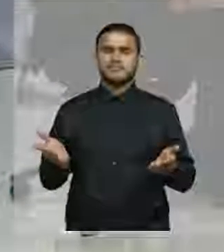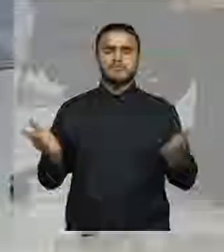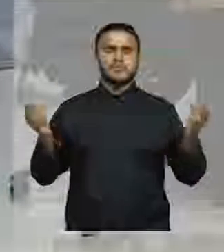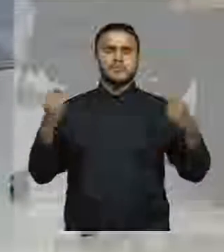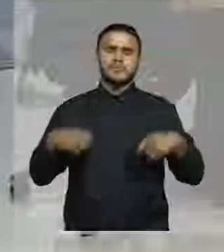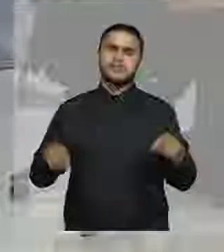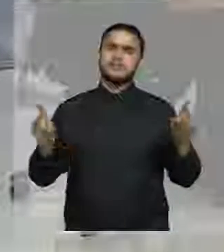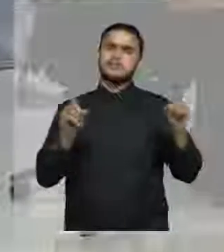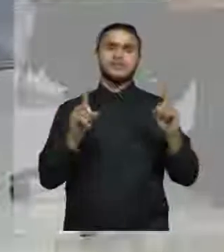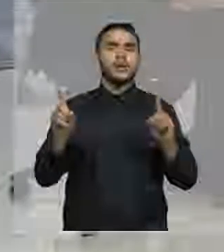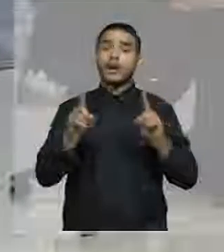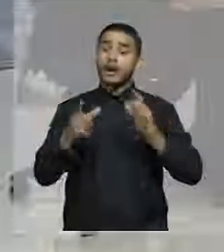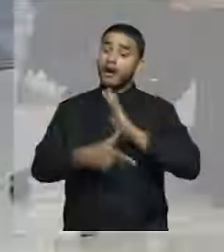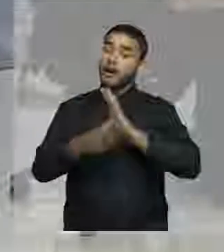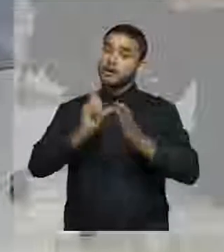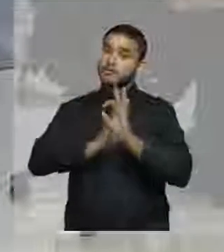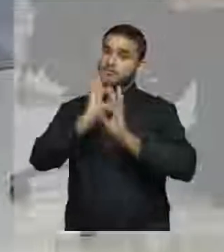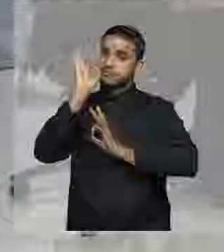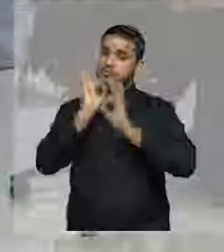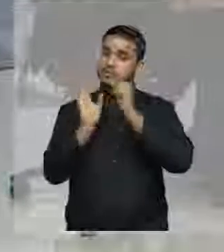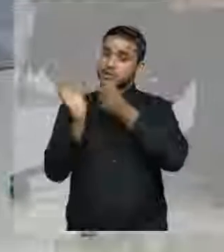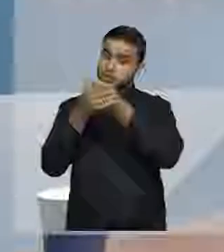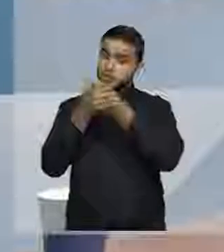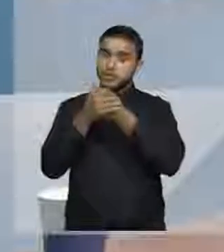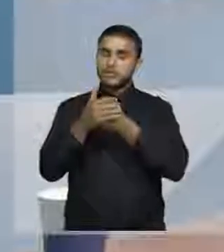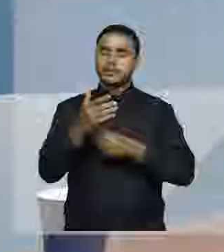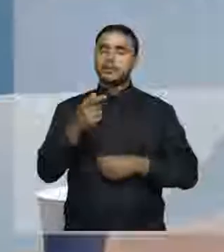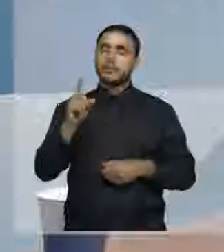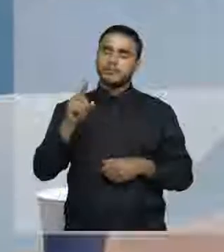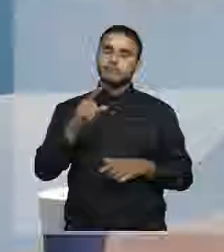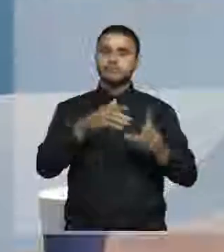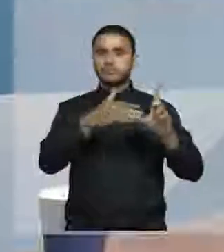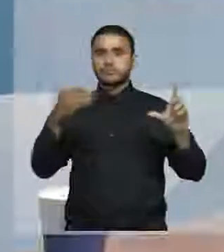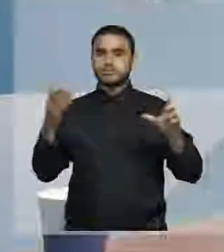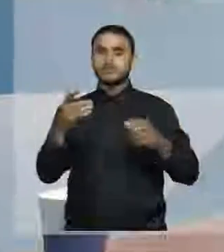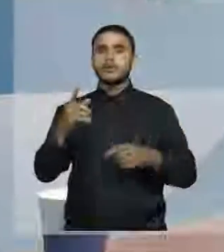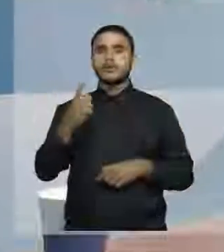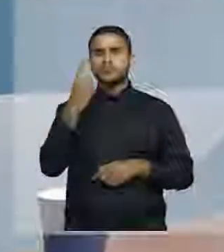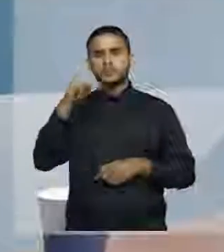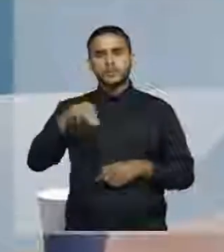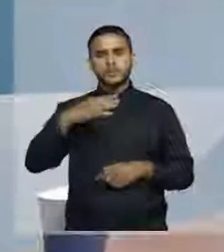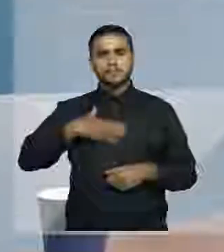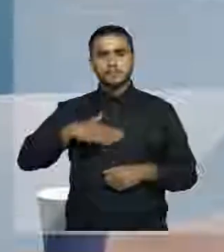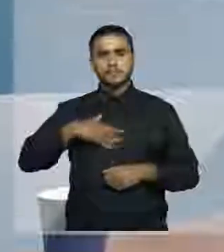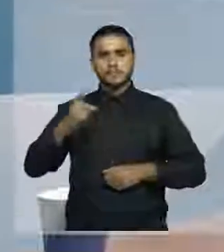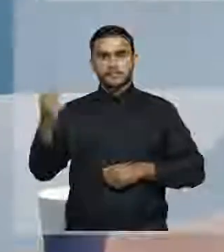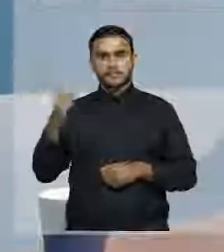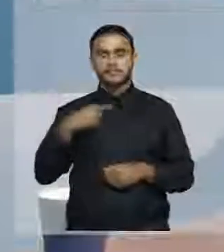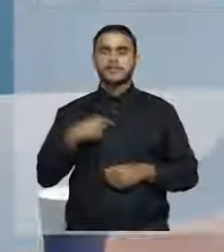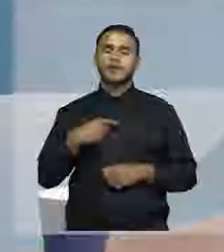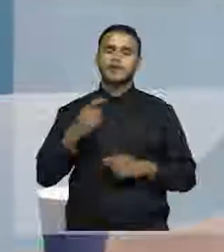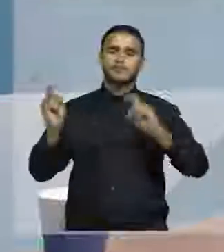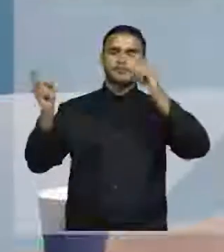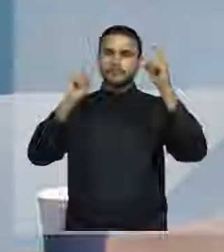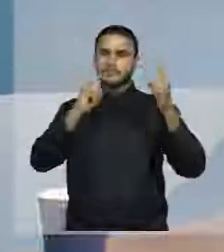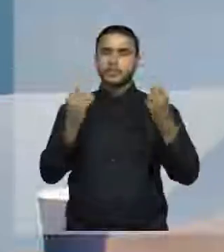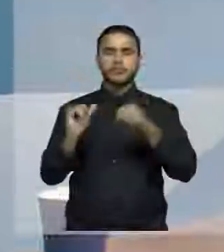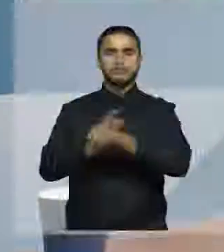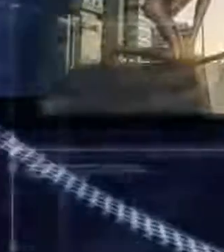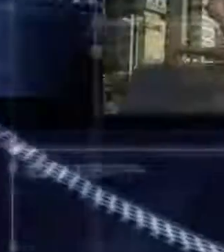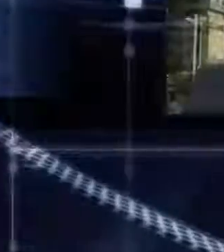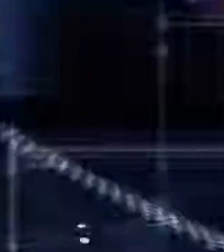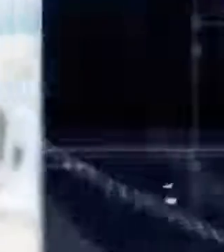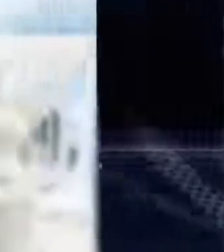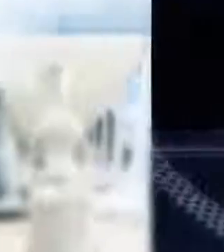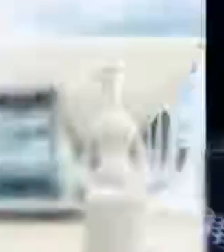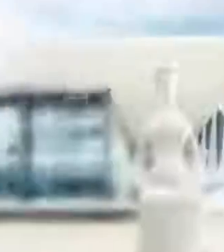um sigilo, que são as ações estratégicas. Quando voltarmos em um minuto, nós vamos discutir as ações para essas causas.